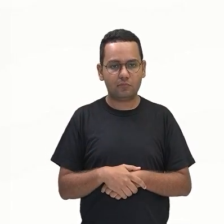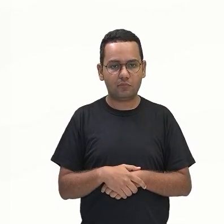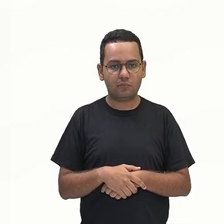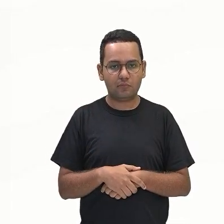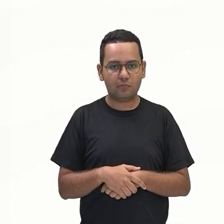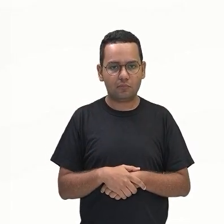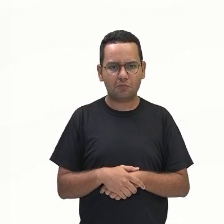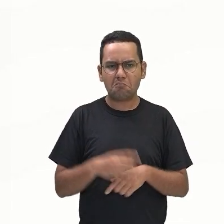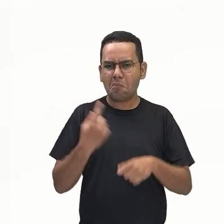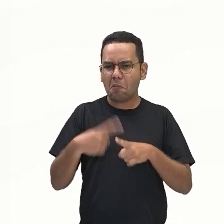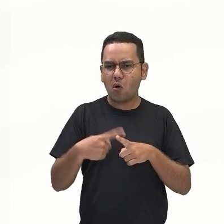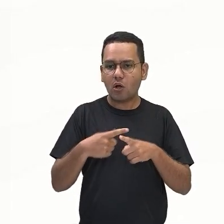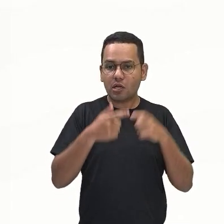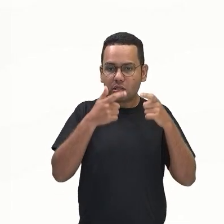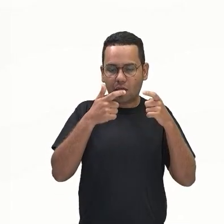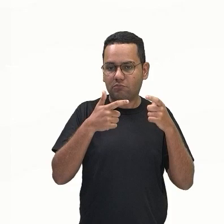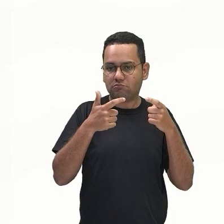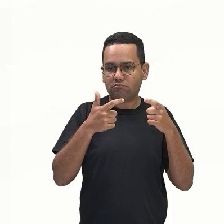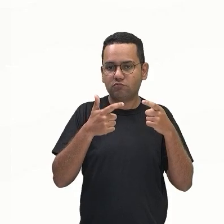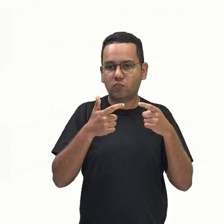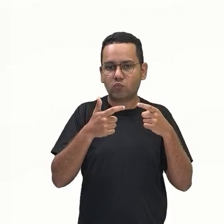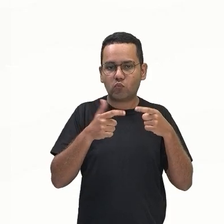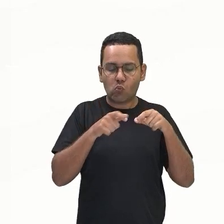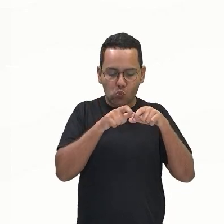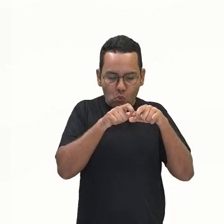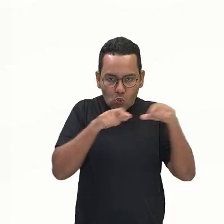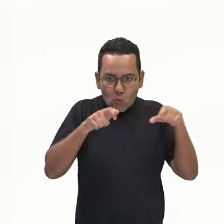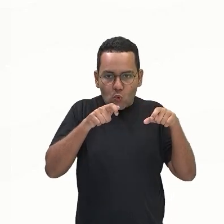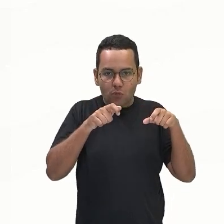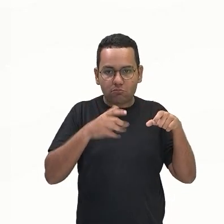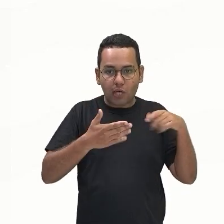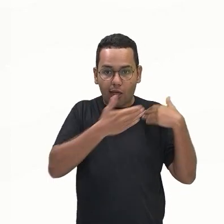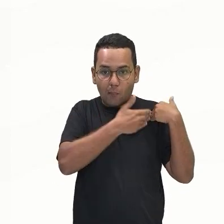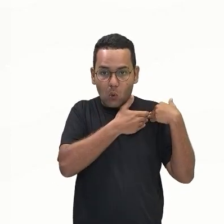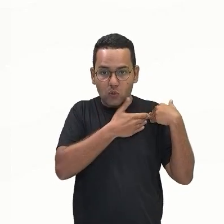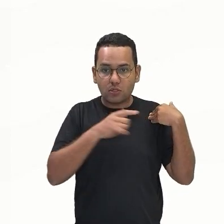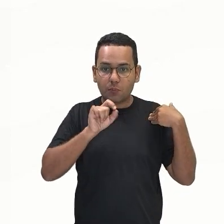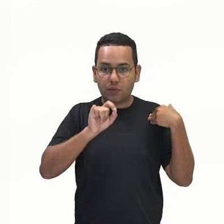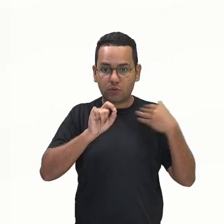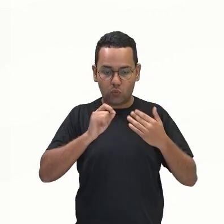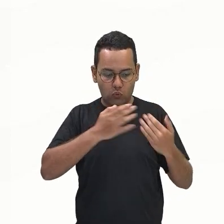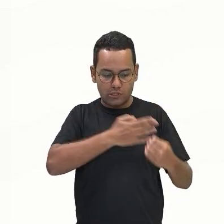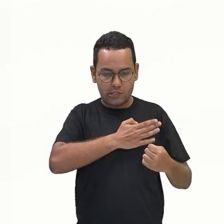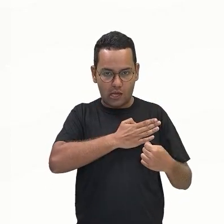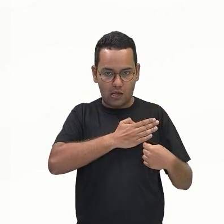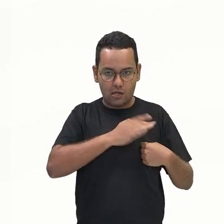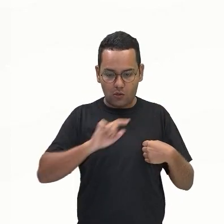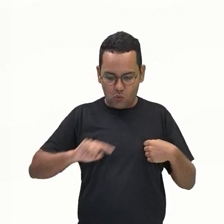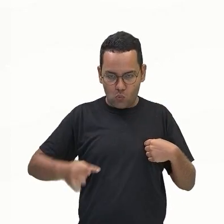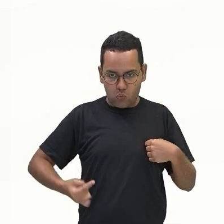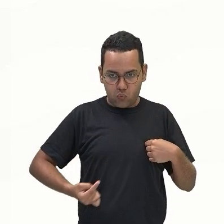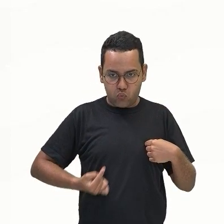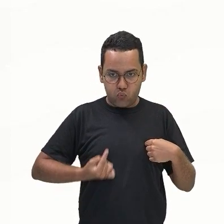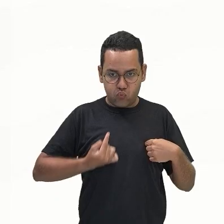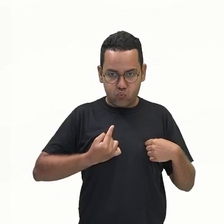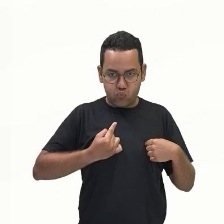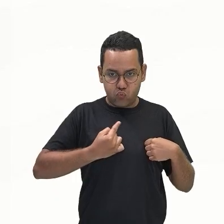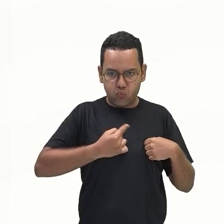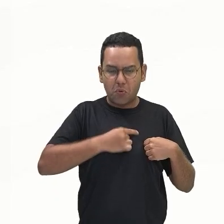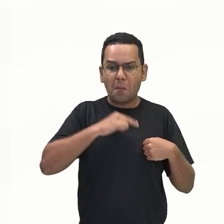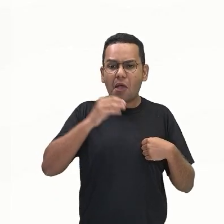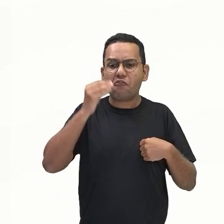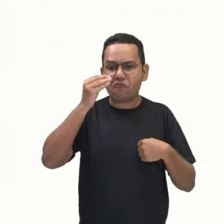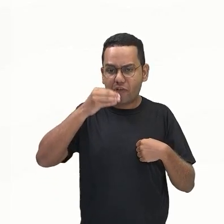dar um retorno, né? Se o sangue, no retorno, ele não vem com tanta pressão assim.